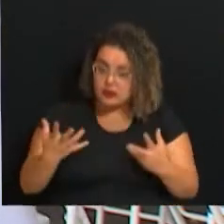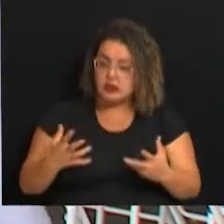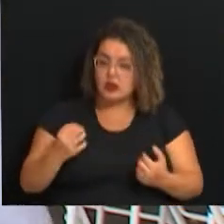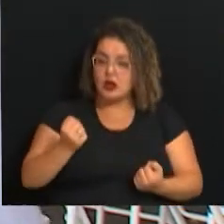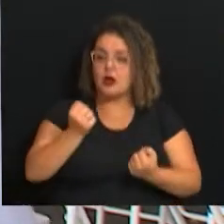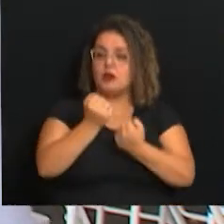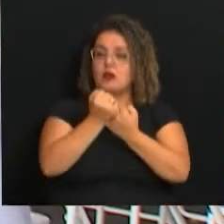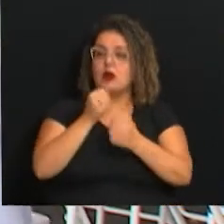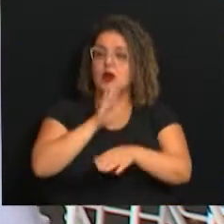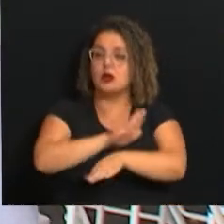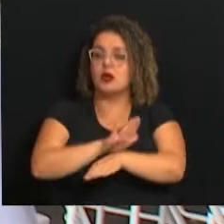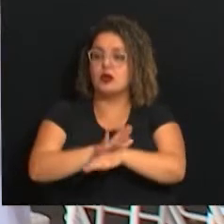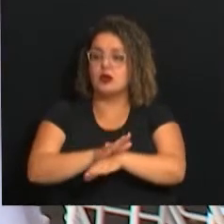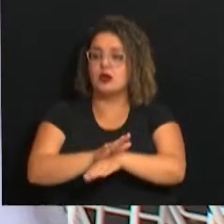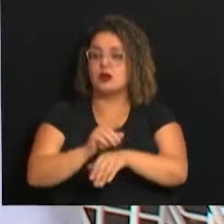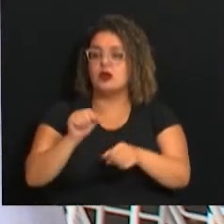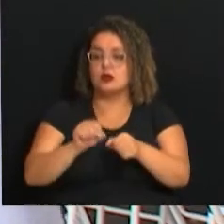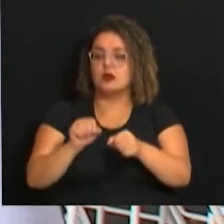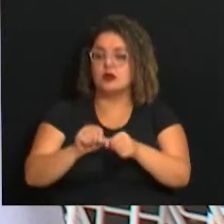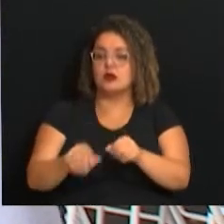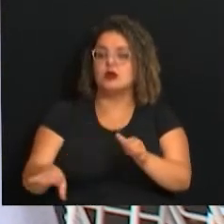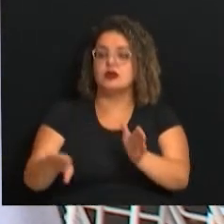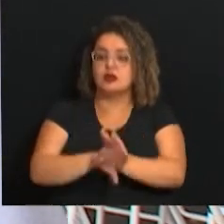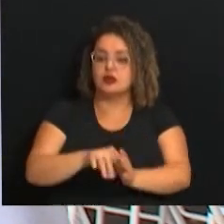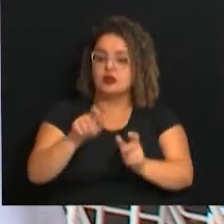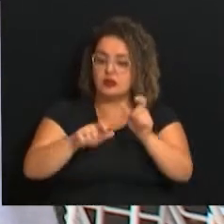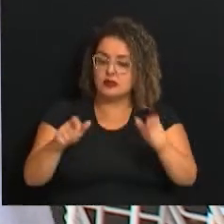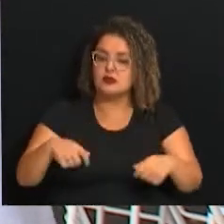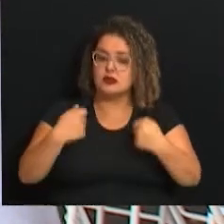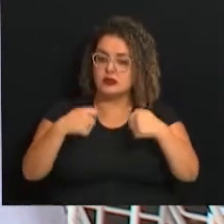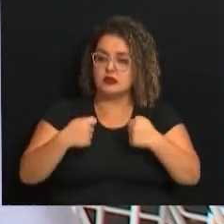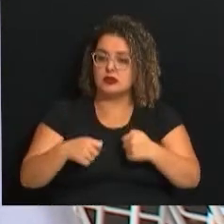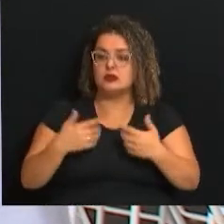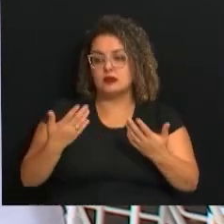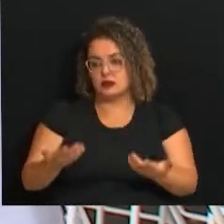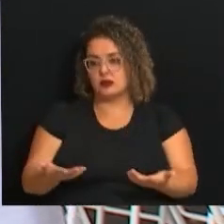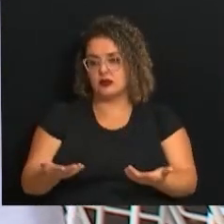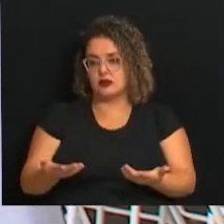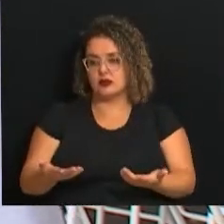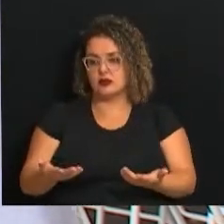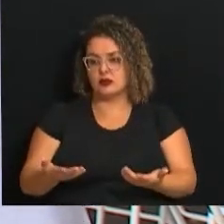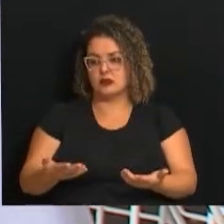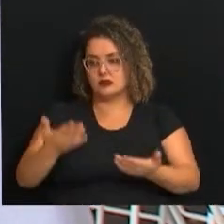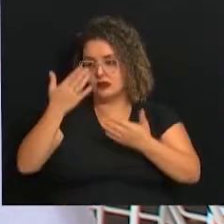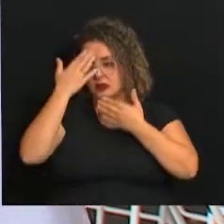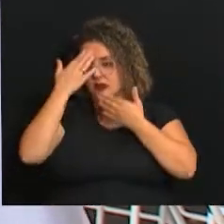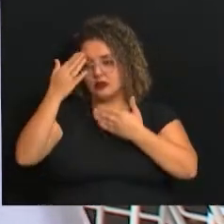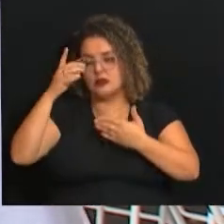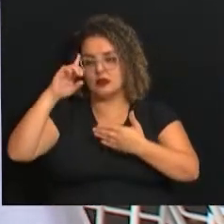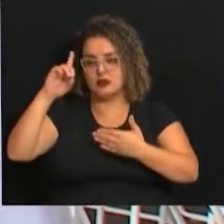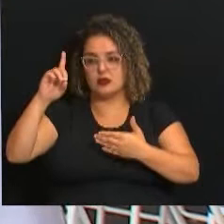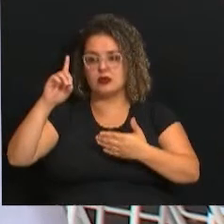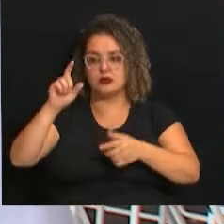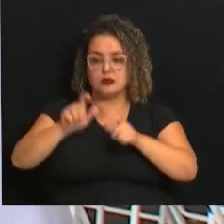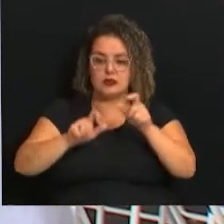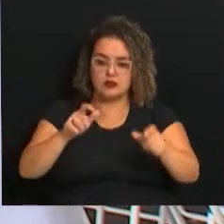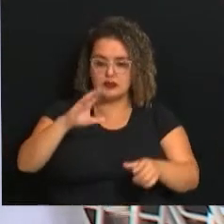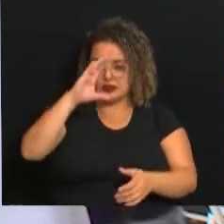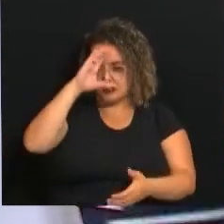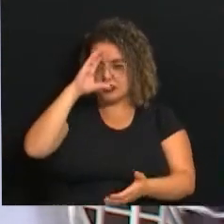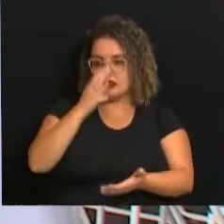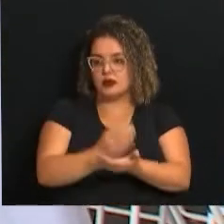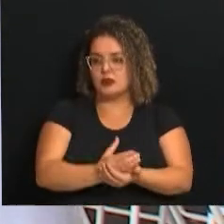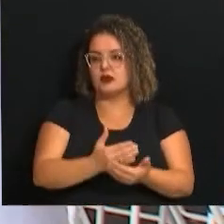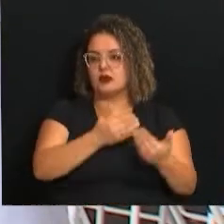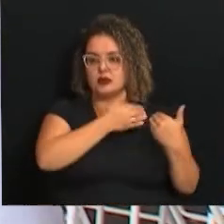não é fiscalizar apoiar ajudar e fazer chegar na mão de quem mais precisa realmente eu sou muito grata a Deus é o